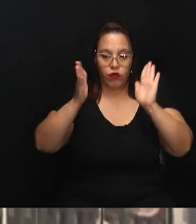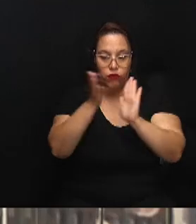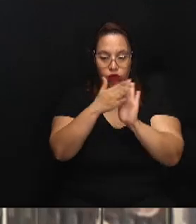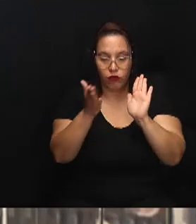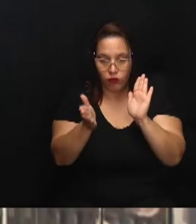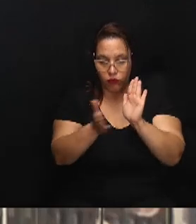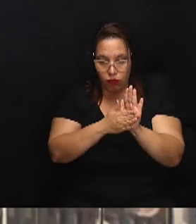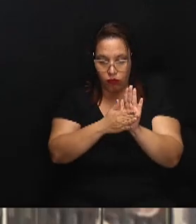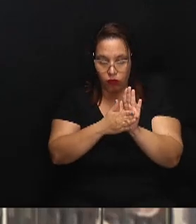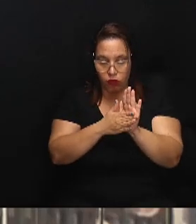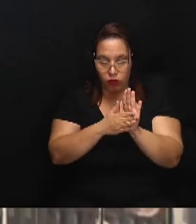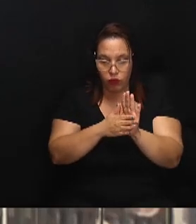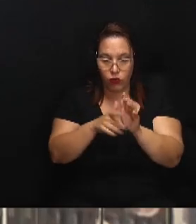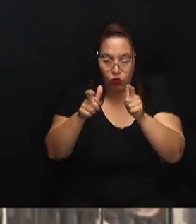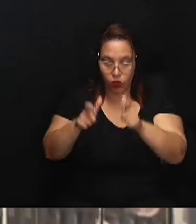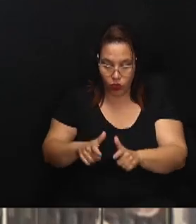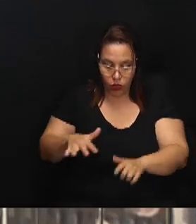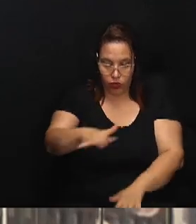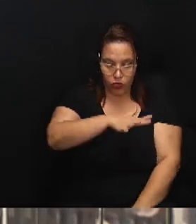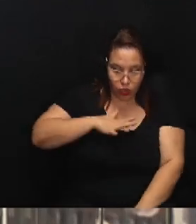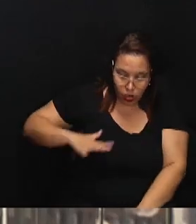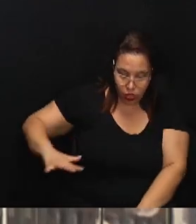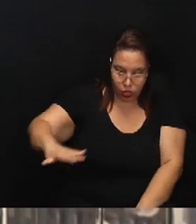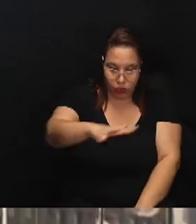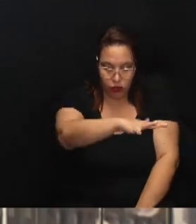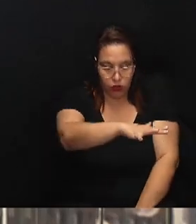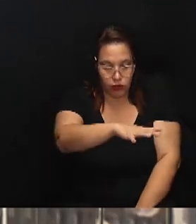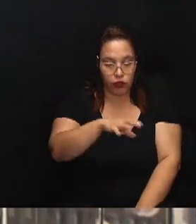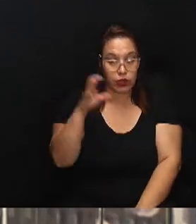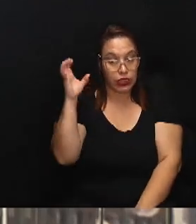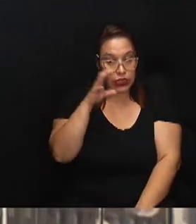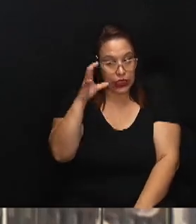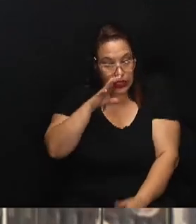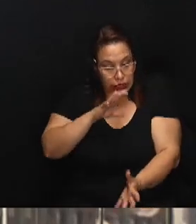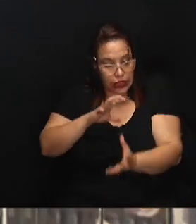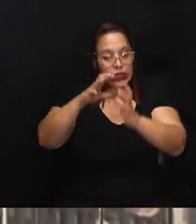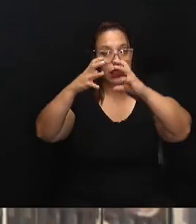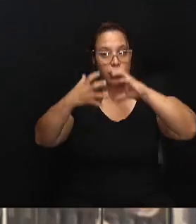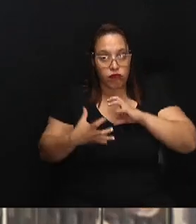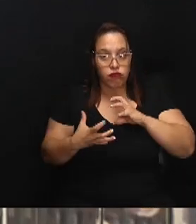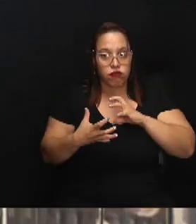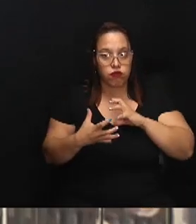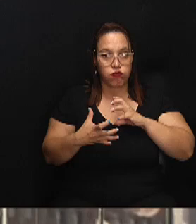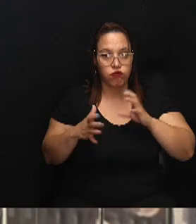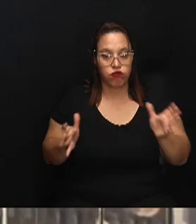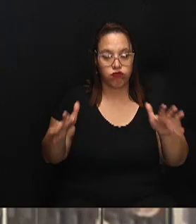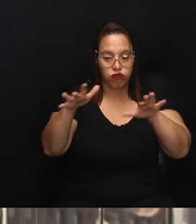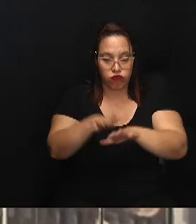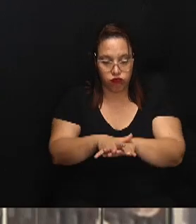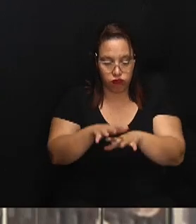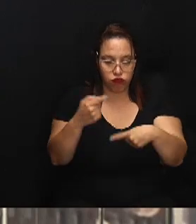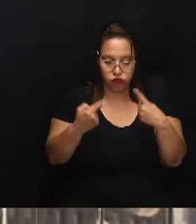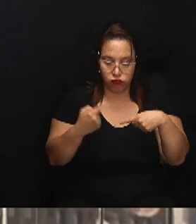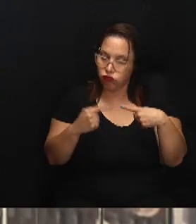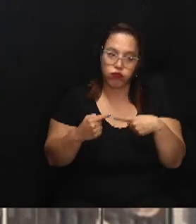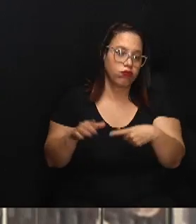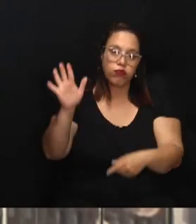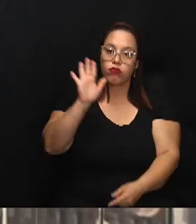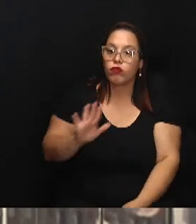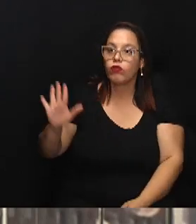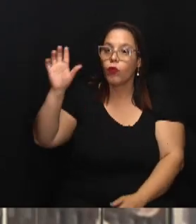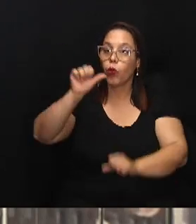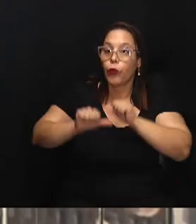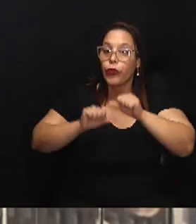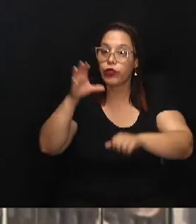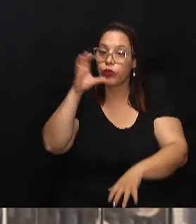nas esferas local e regional sobre emergência climática para implementar a Política Nacional sobre Mudança do